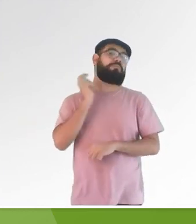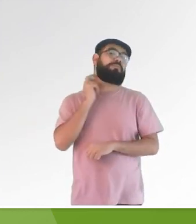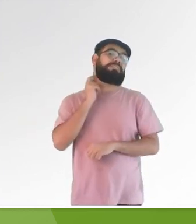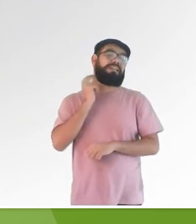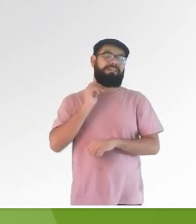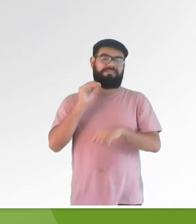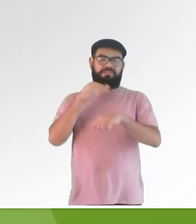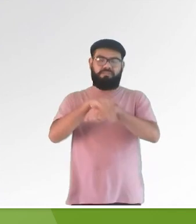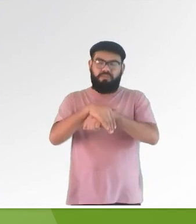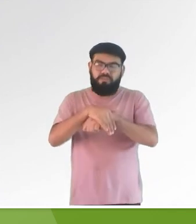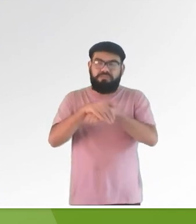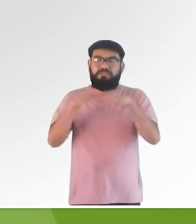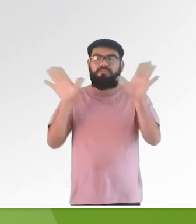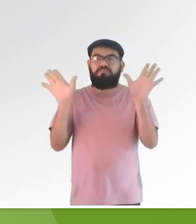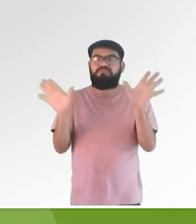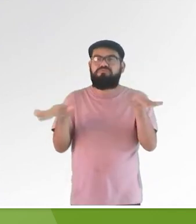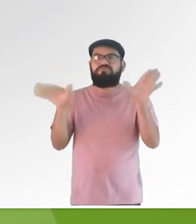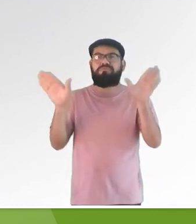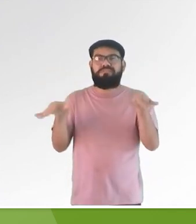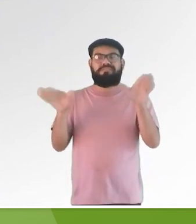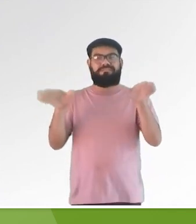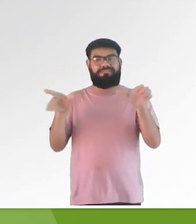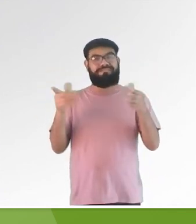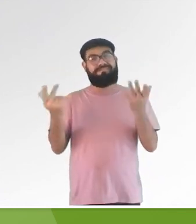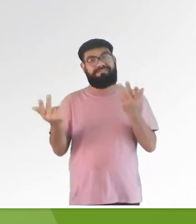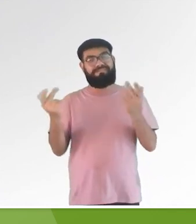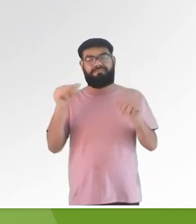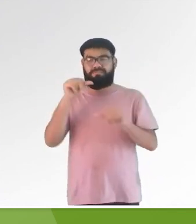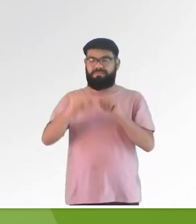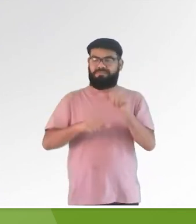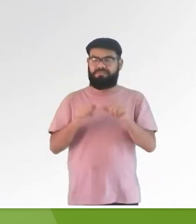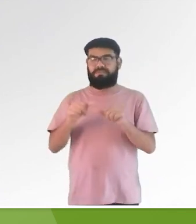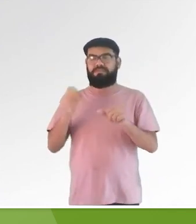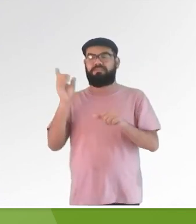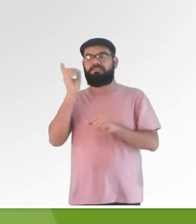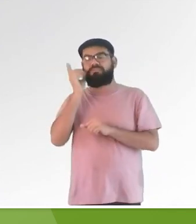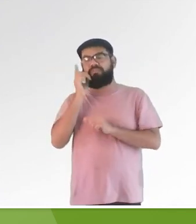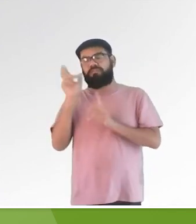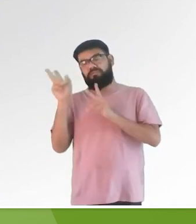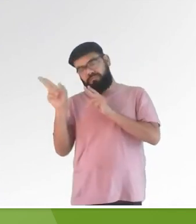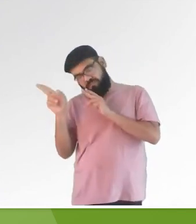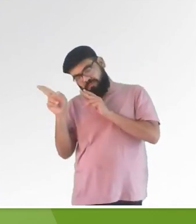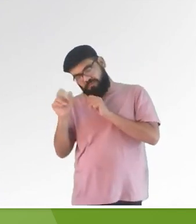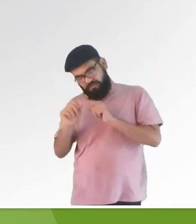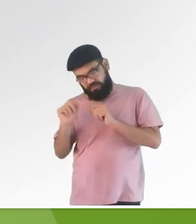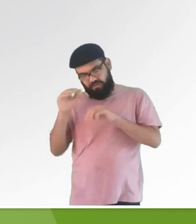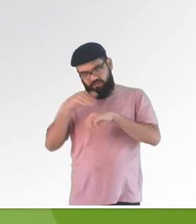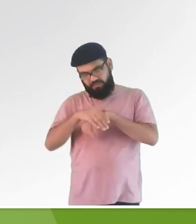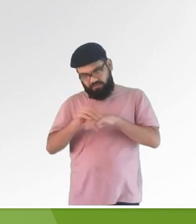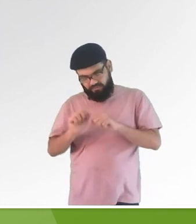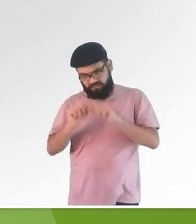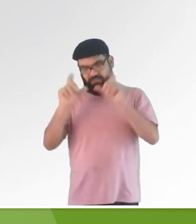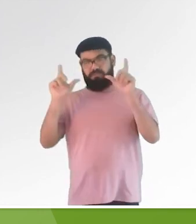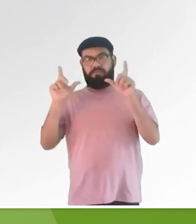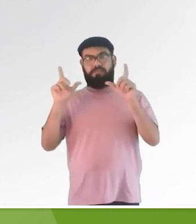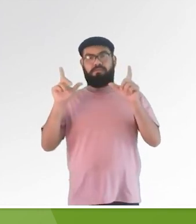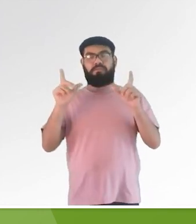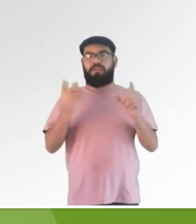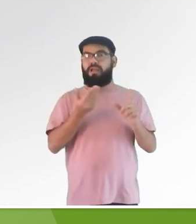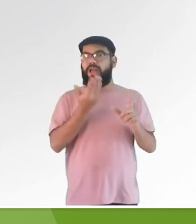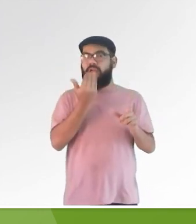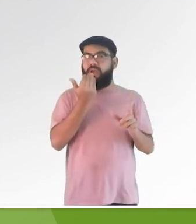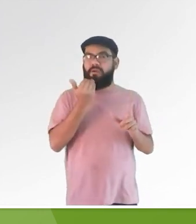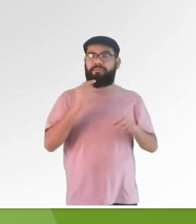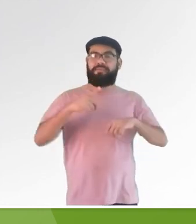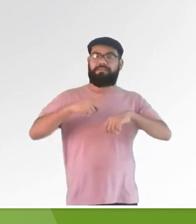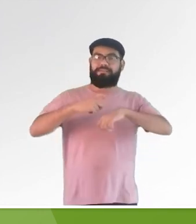vida noturno, então durante o dia eles estão ali dormindo e à noite eles estão se alimentando, em sua maioria, de insetos e